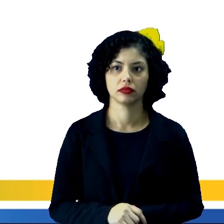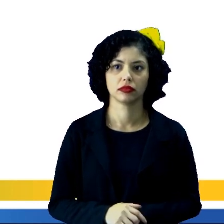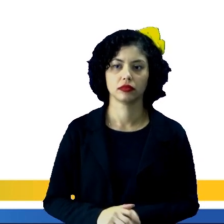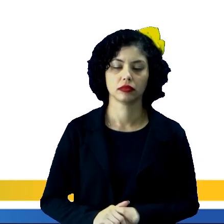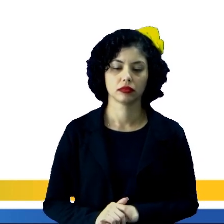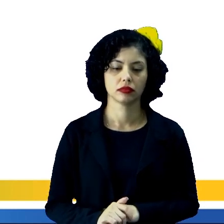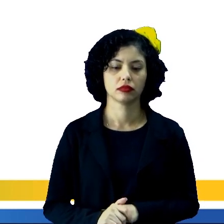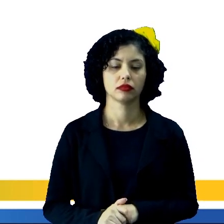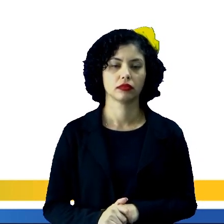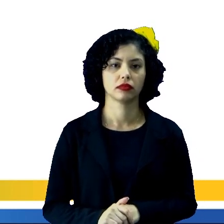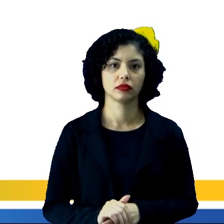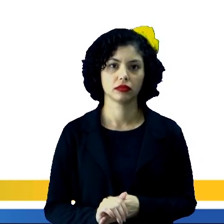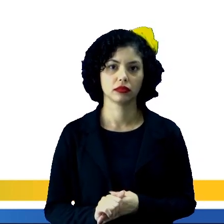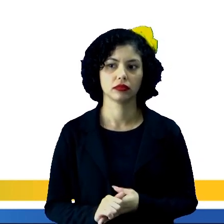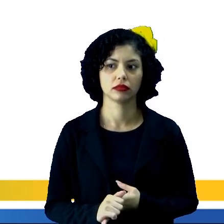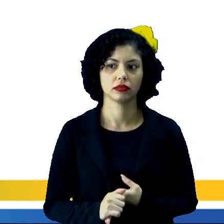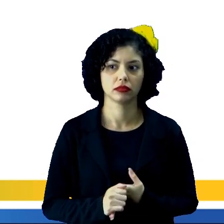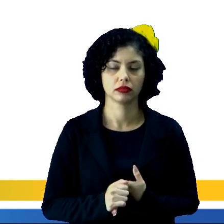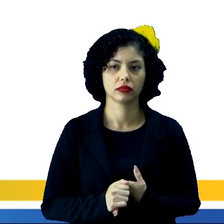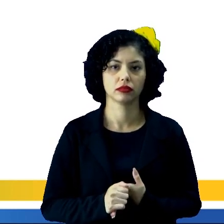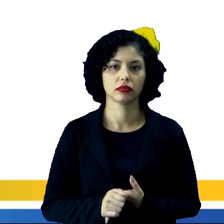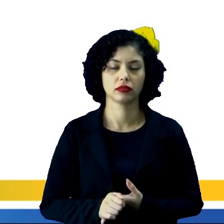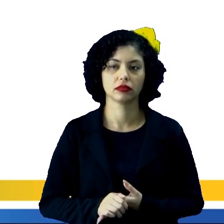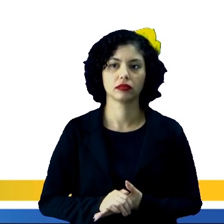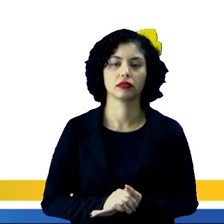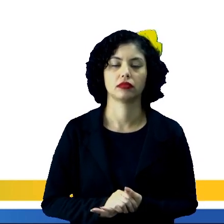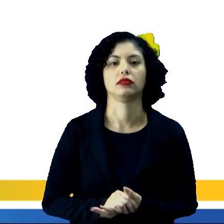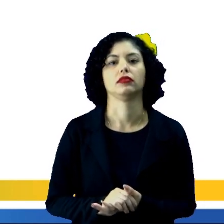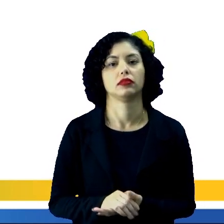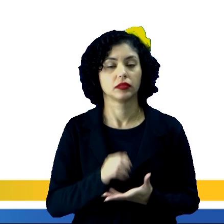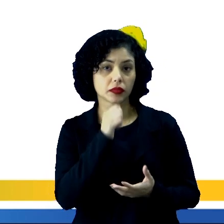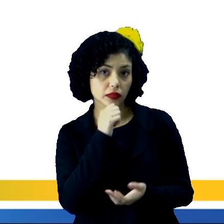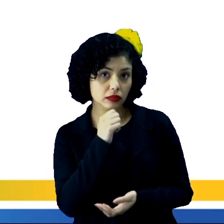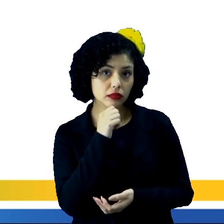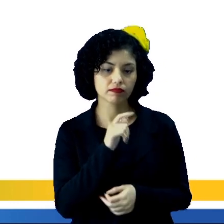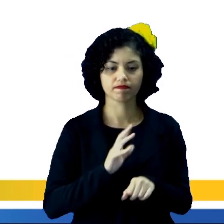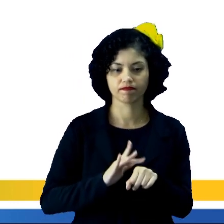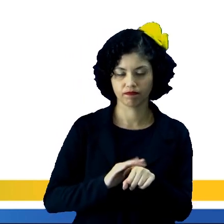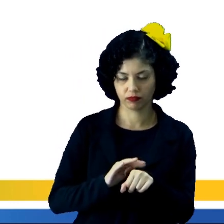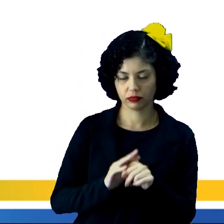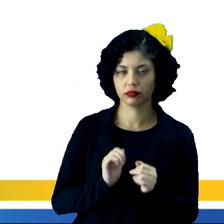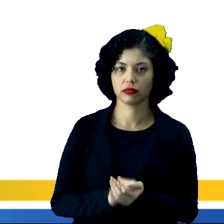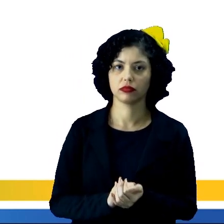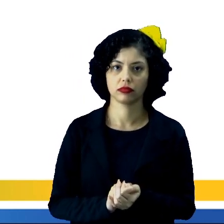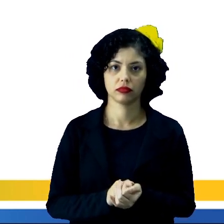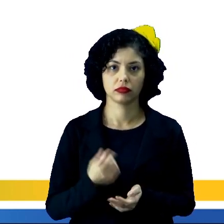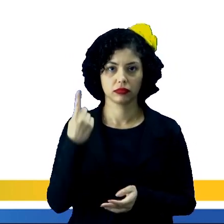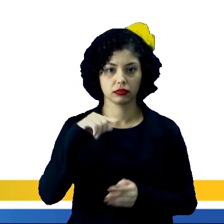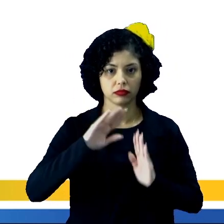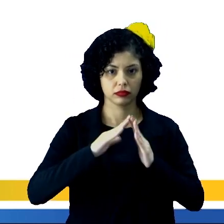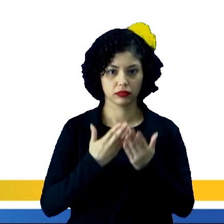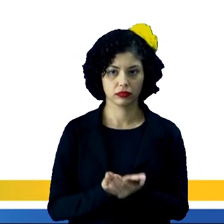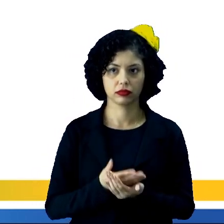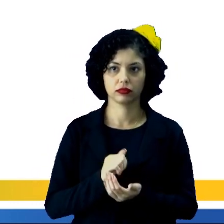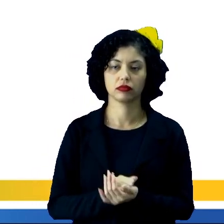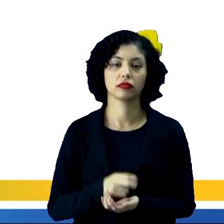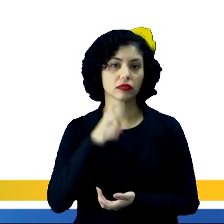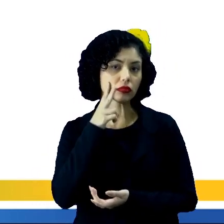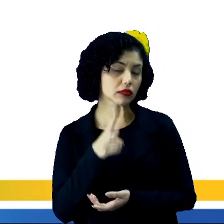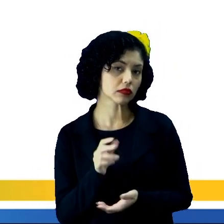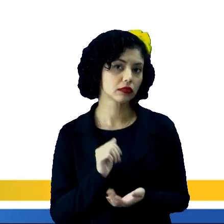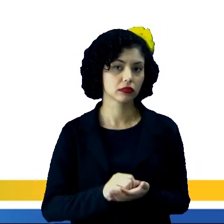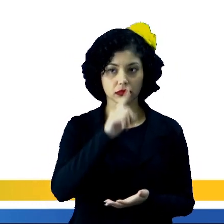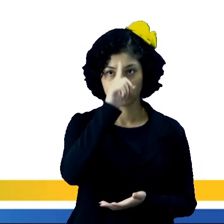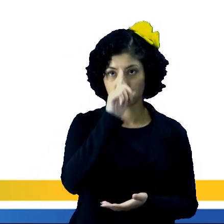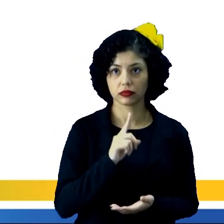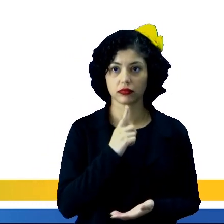Although she was sick, she went to school. Apesar de estar doente, ela foi para a escola. Então, vocês veem